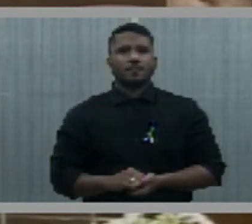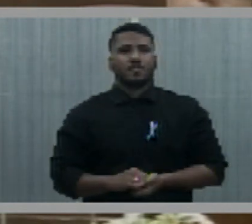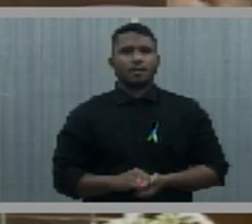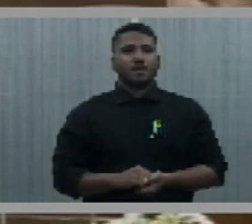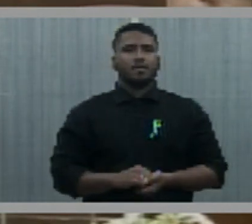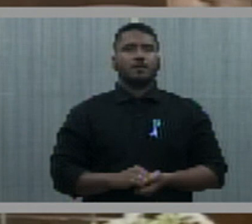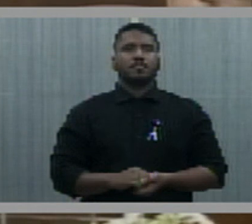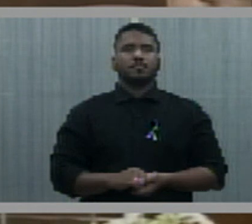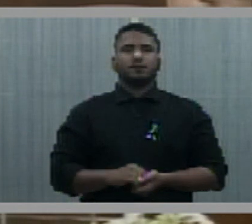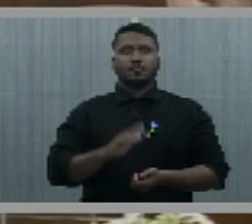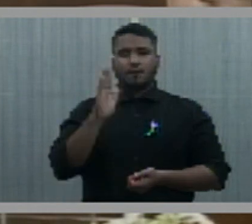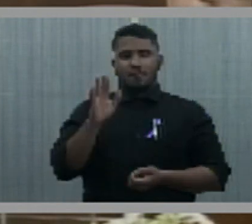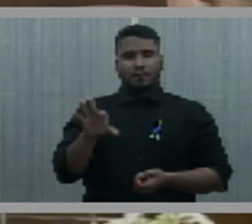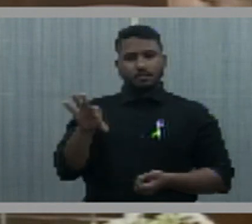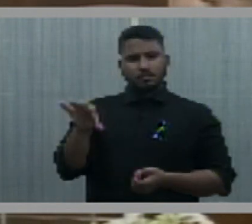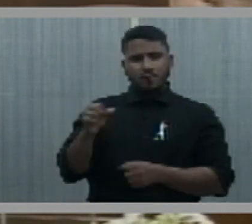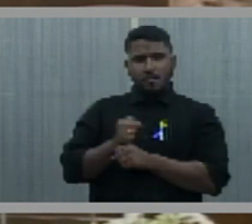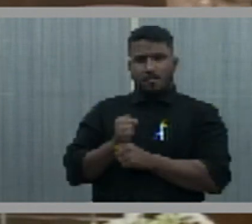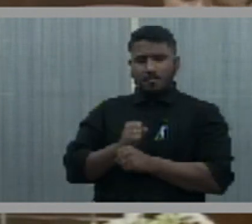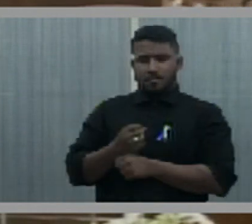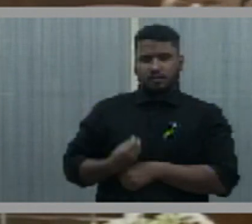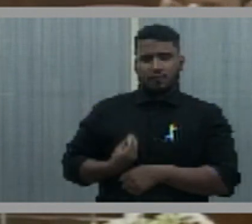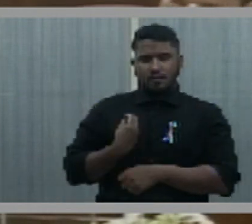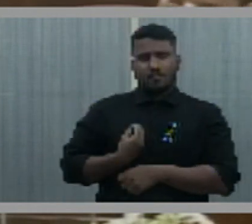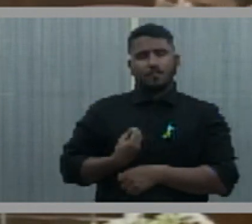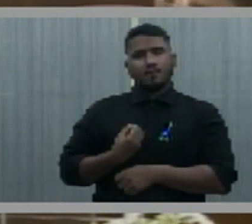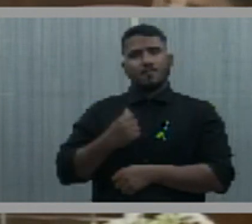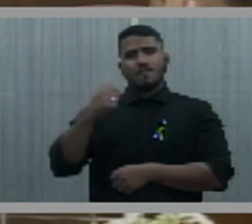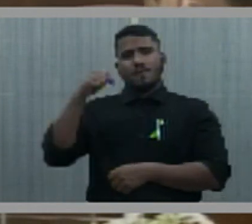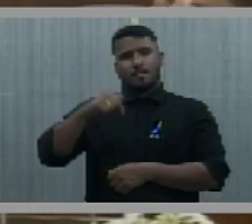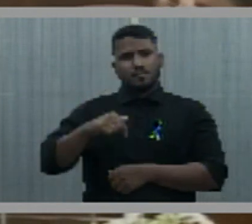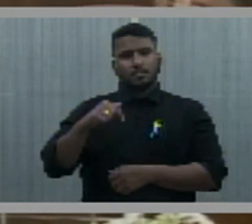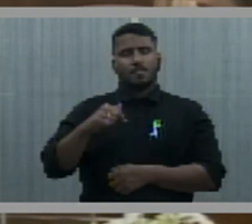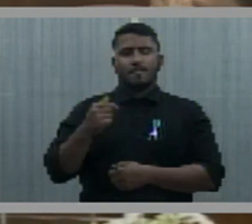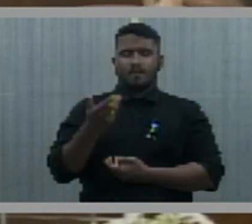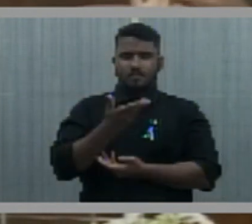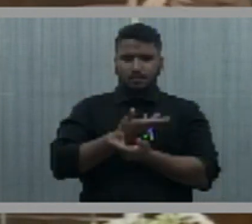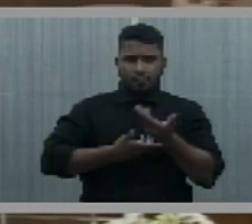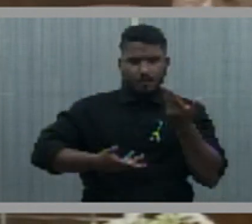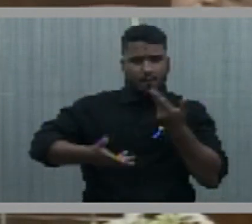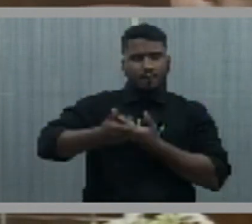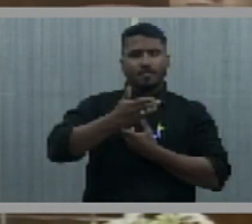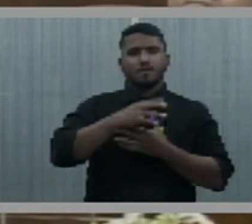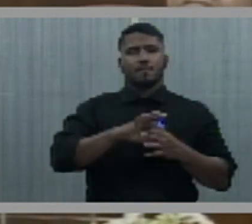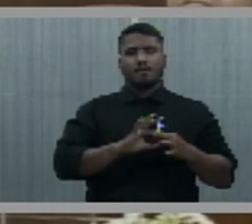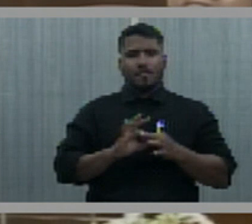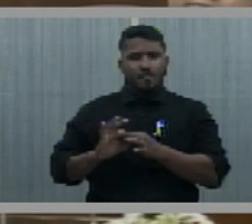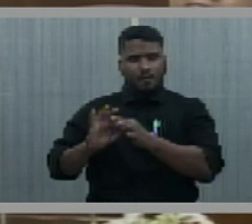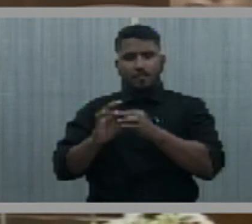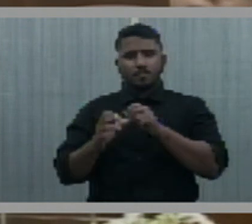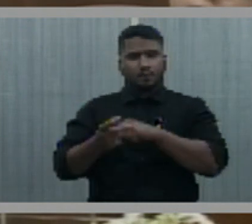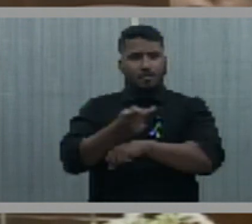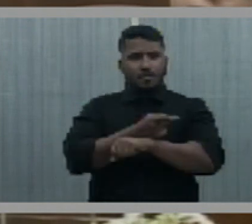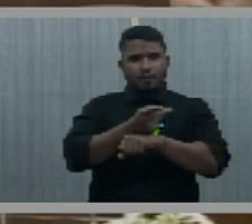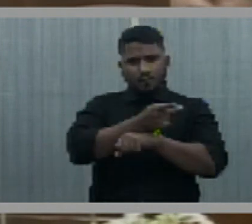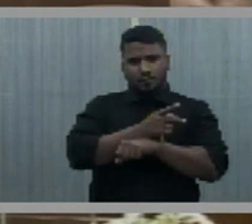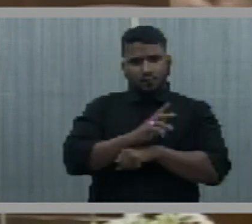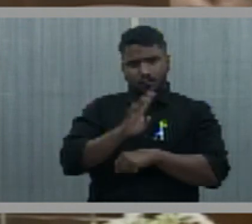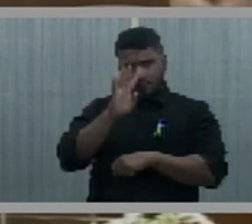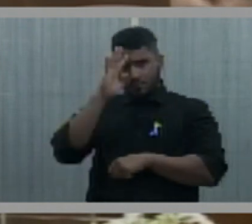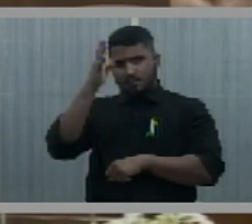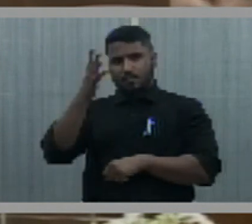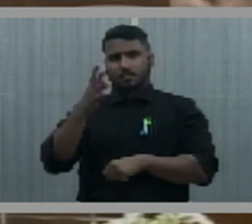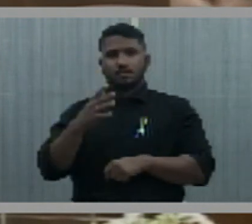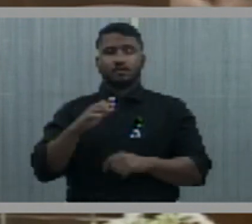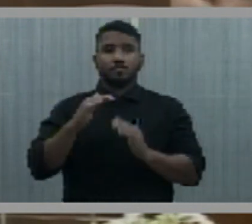São quase 9 anos de convivência entre as instituições, com parcerias, convênios e busca de soluções em comum.